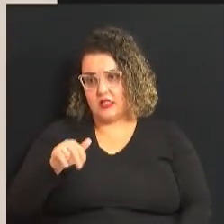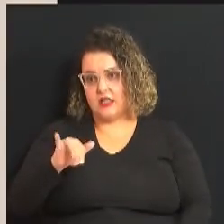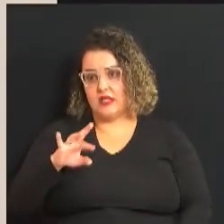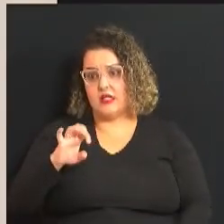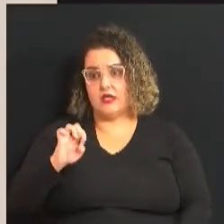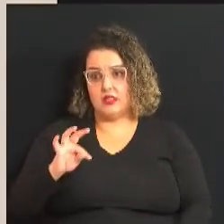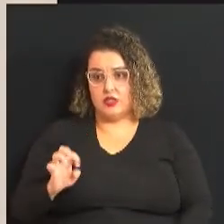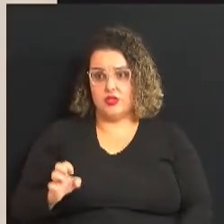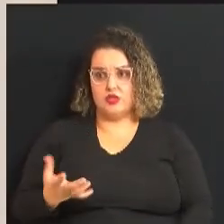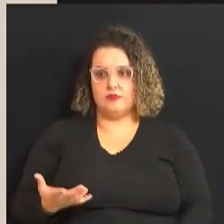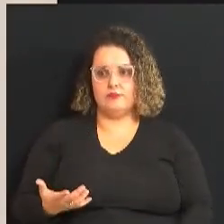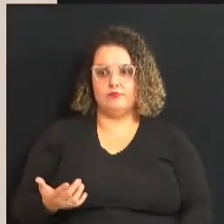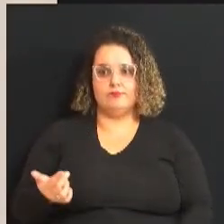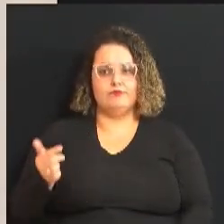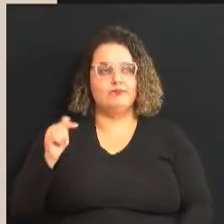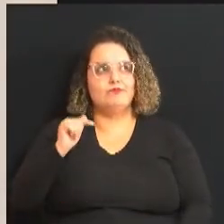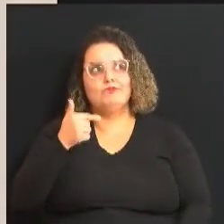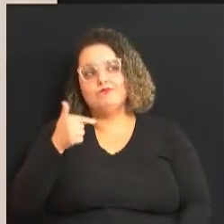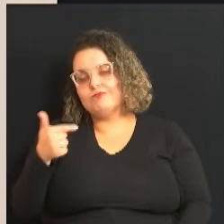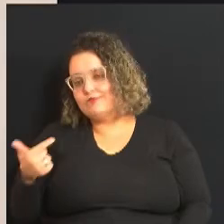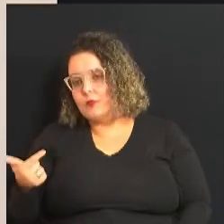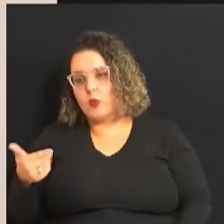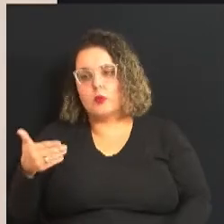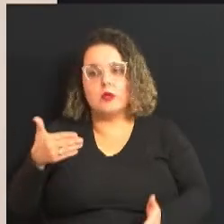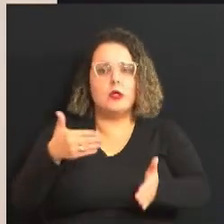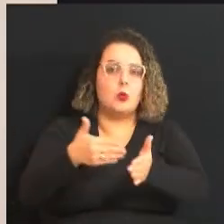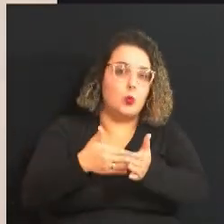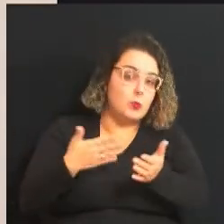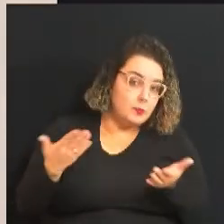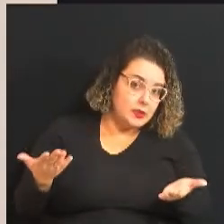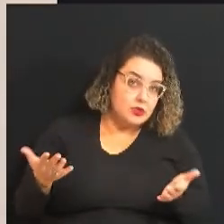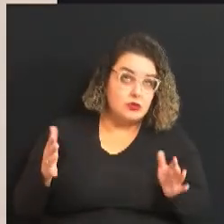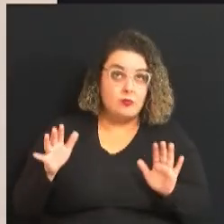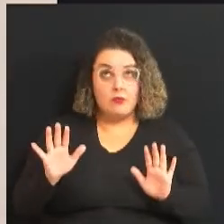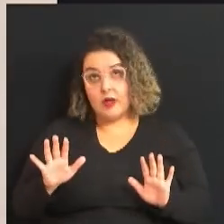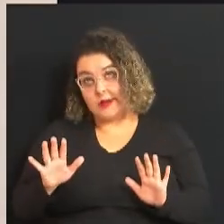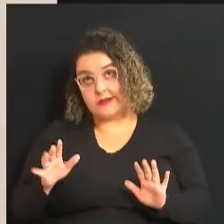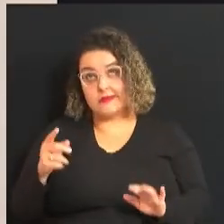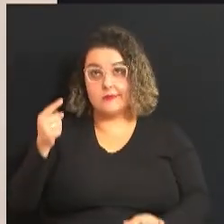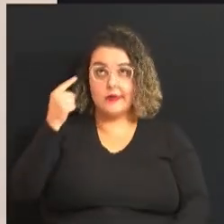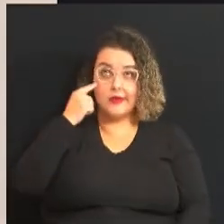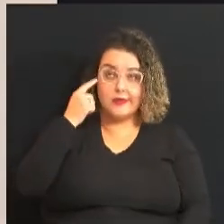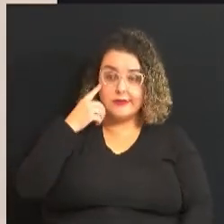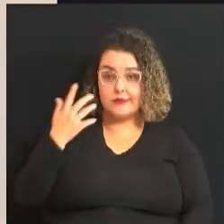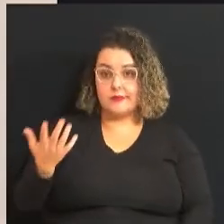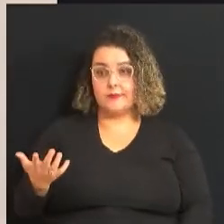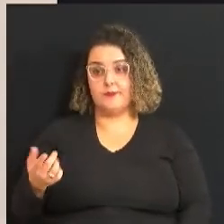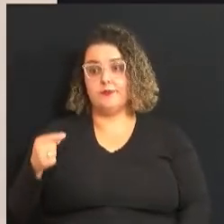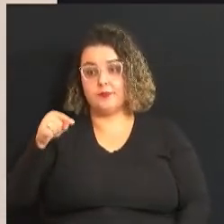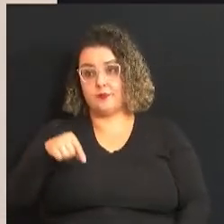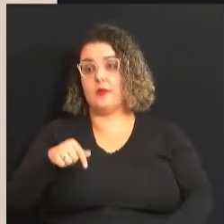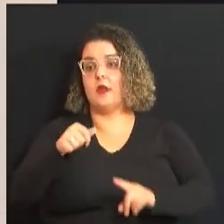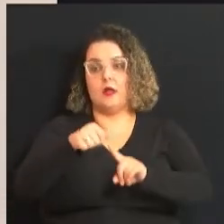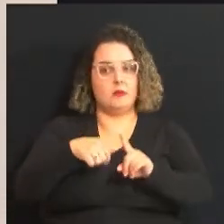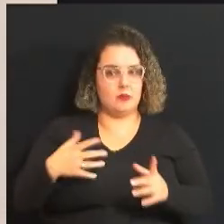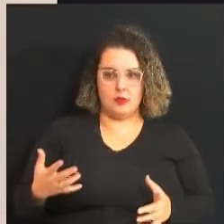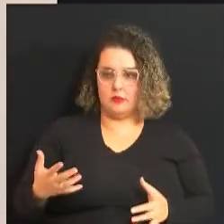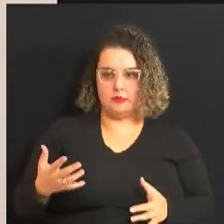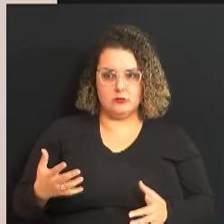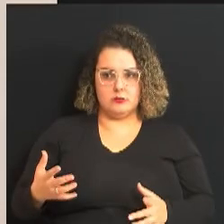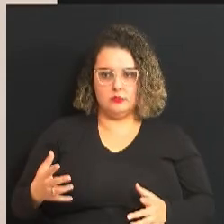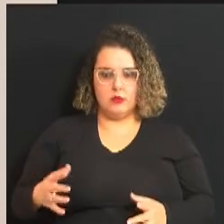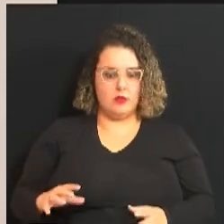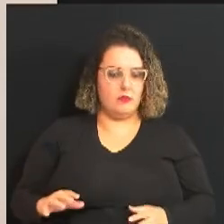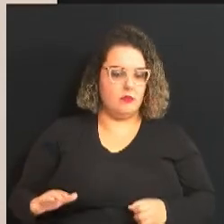Então, não existe um limite, tá? Mas, digamos assim, você imagina que aquele mês você deu um choque hormonal. O